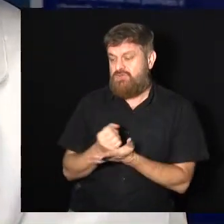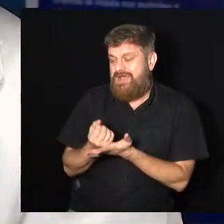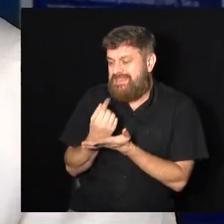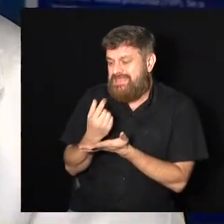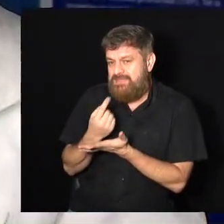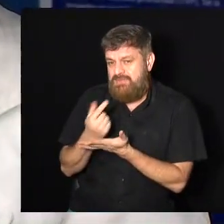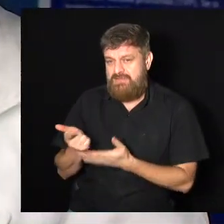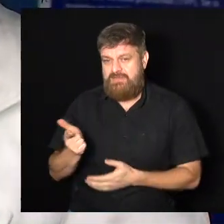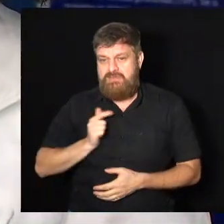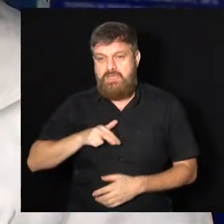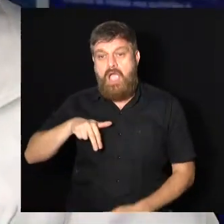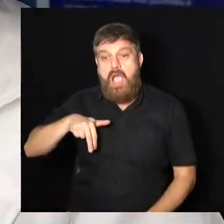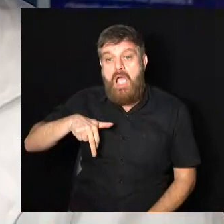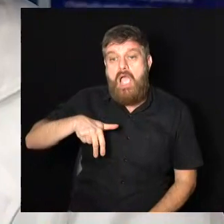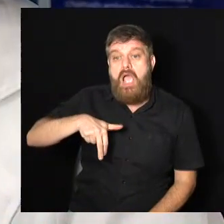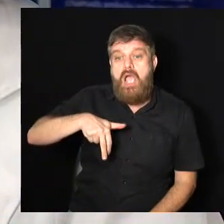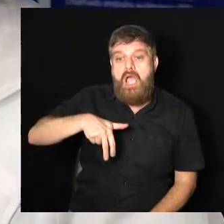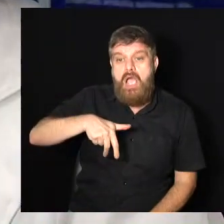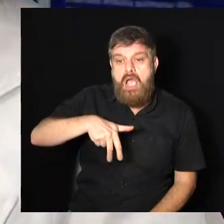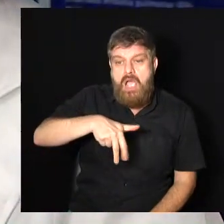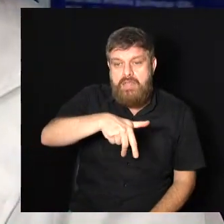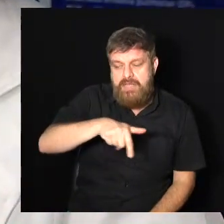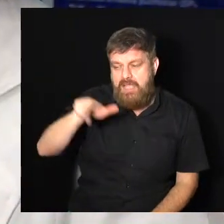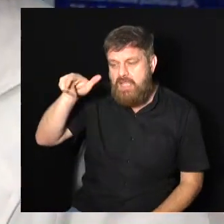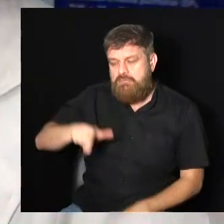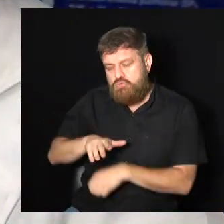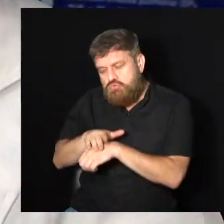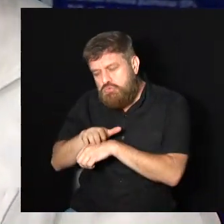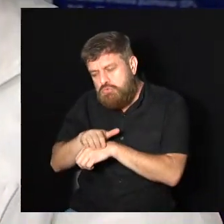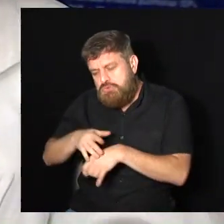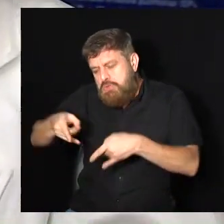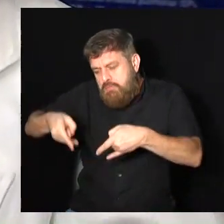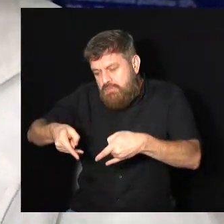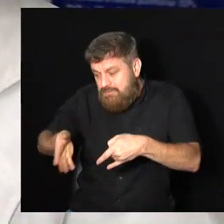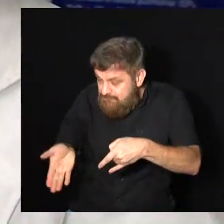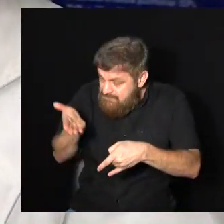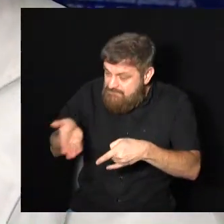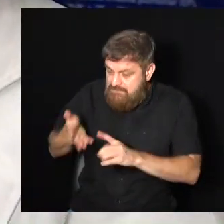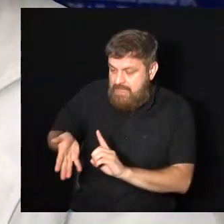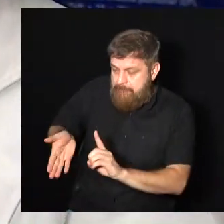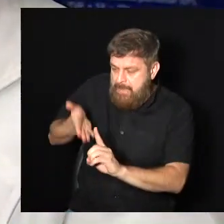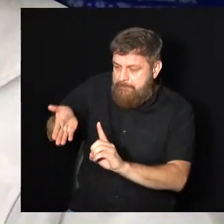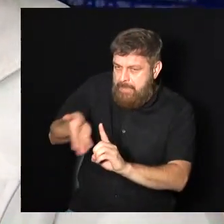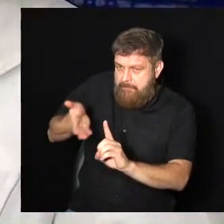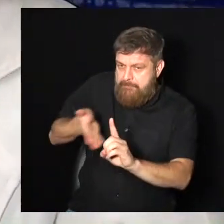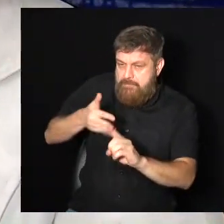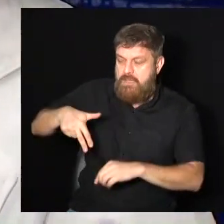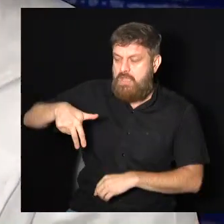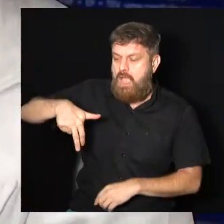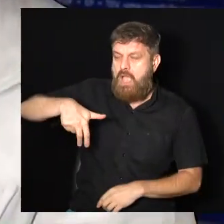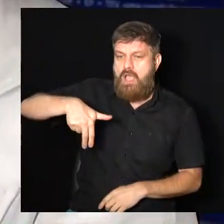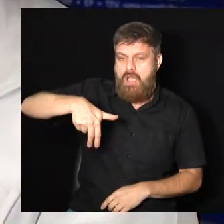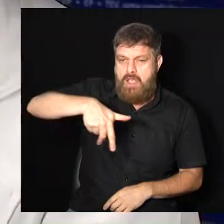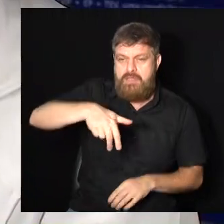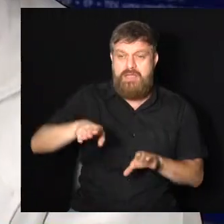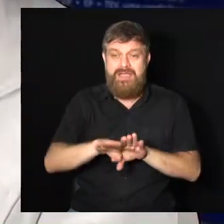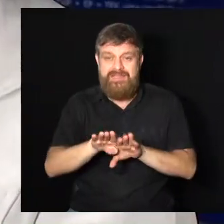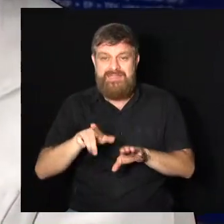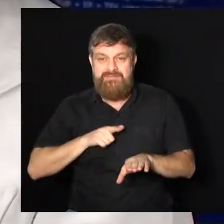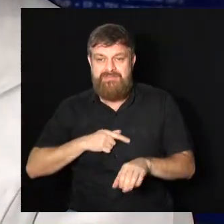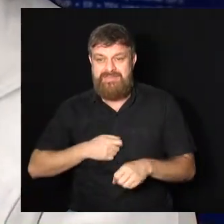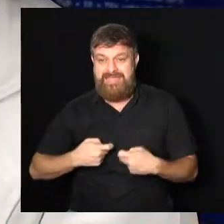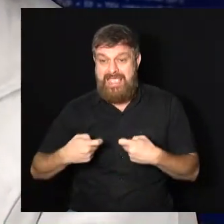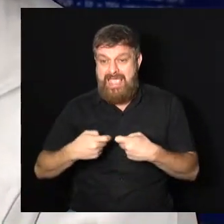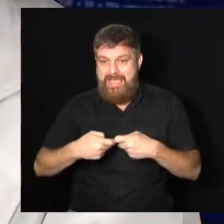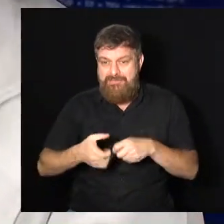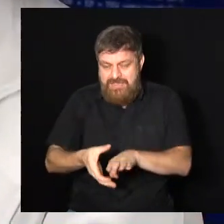que é a deambulação, orientar o paciente a andar com mais frequência, né, a se mexer durante a internação, e também o uso de meia